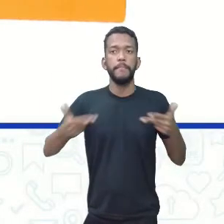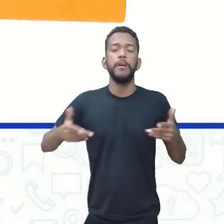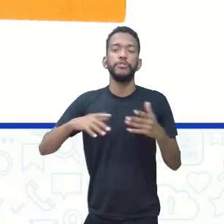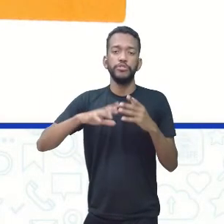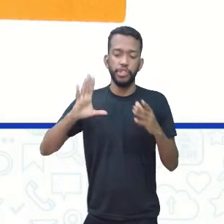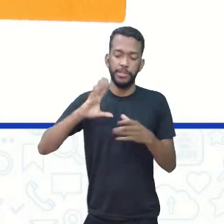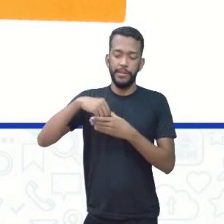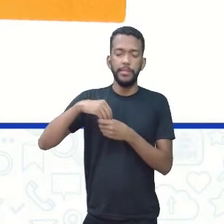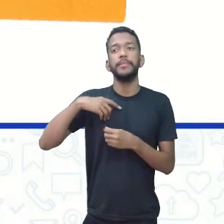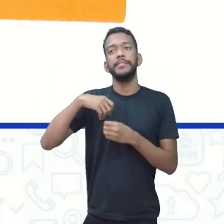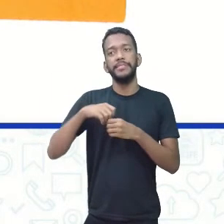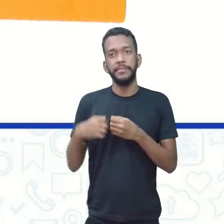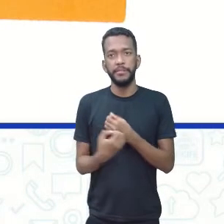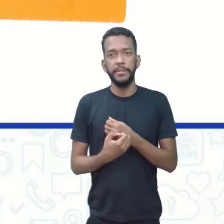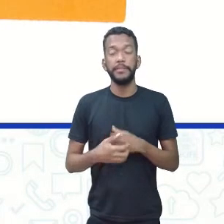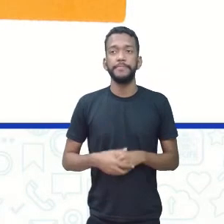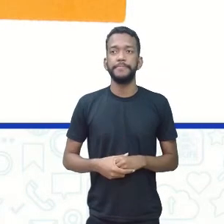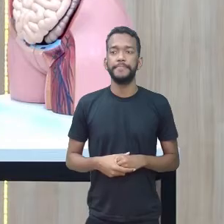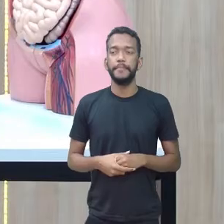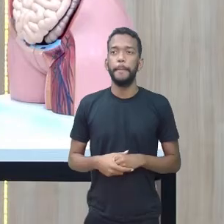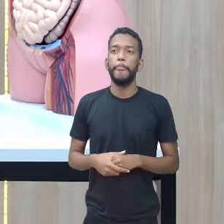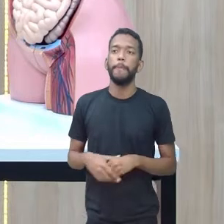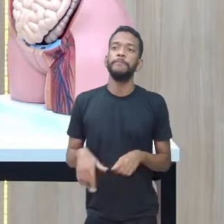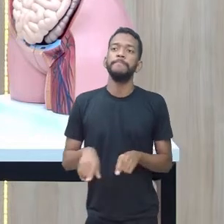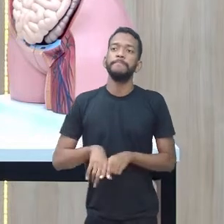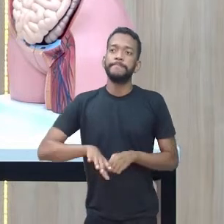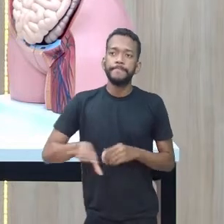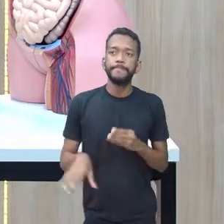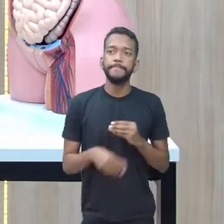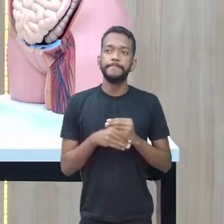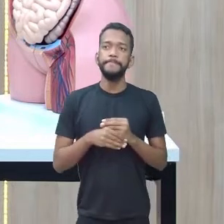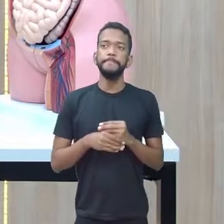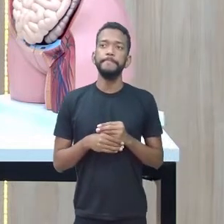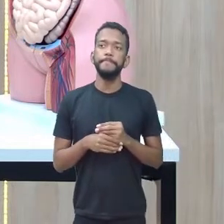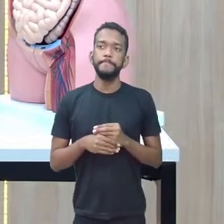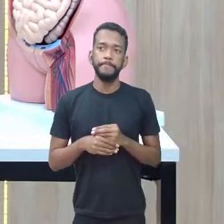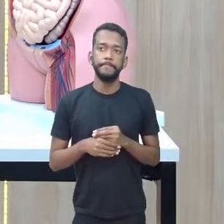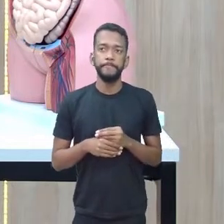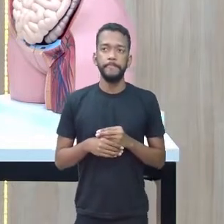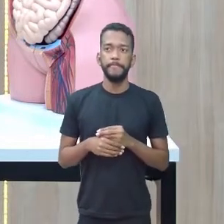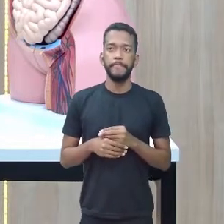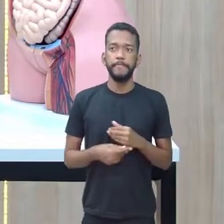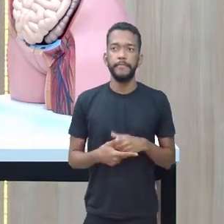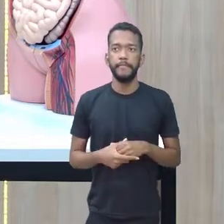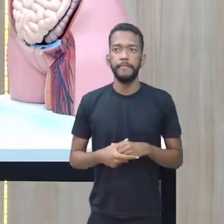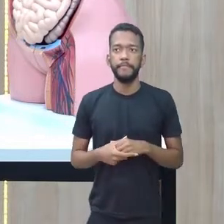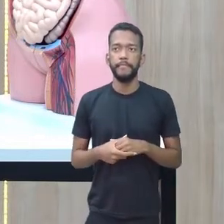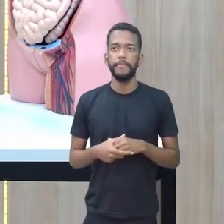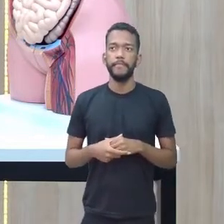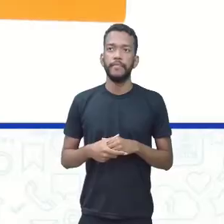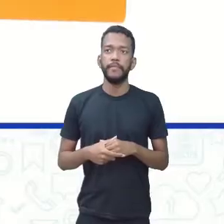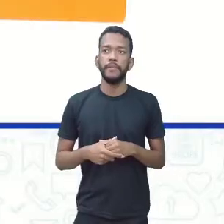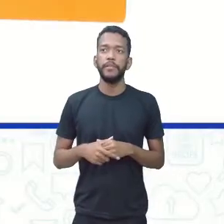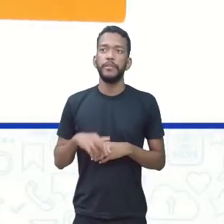célula. Chega a grande contribuição quando Rudolf, ele diz o seguinte,